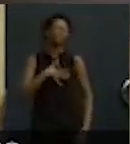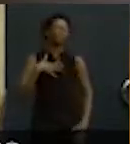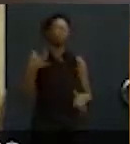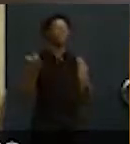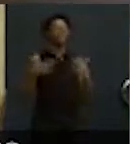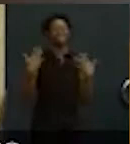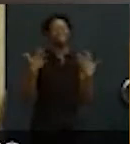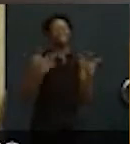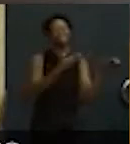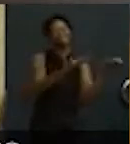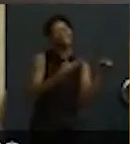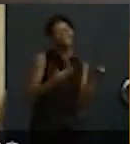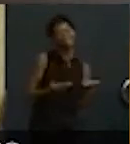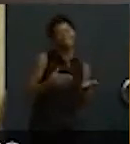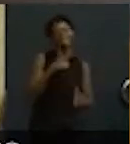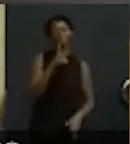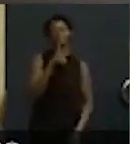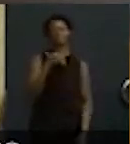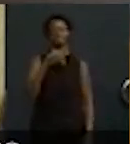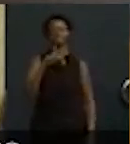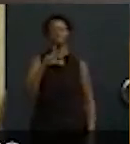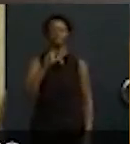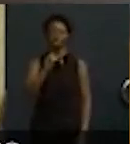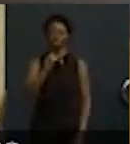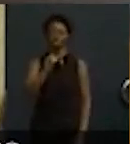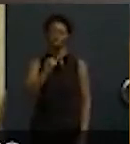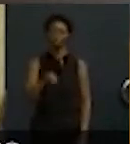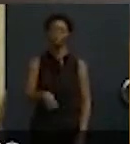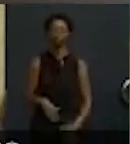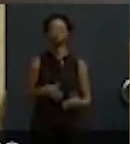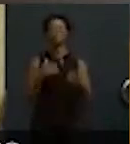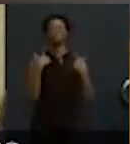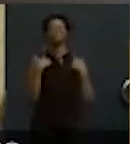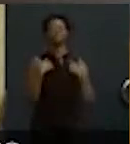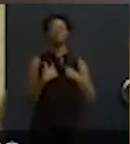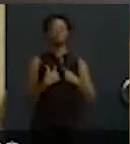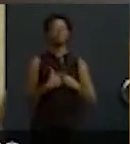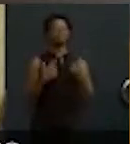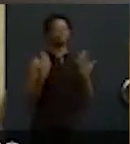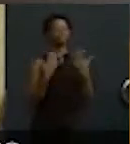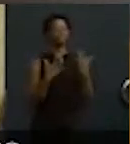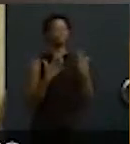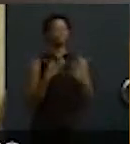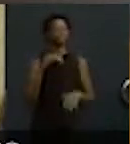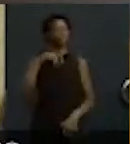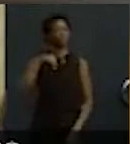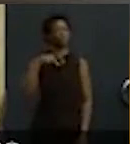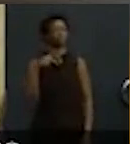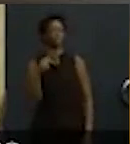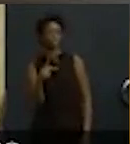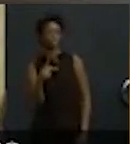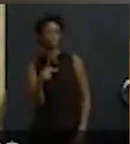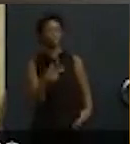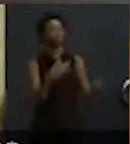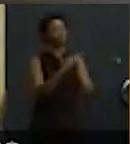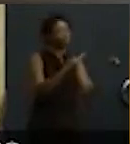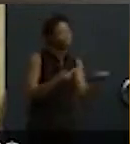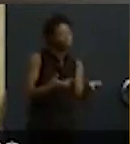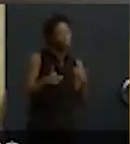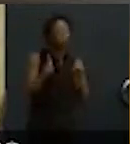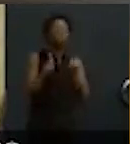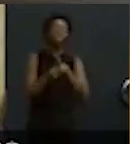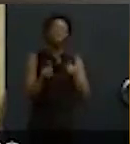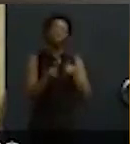Diego Boyd Peçanha Costa, para receber o colar do mérito do Ministério Público. Convidamos também